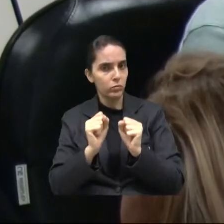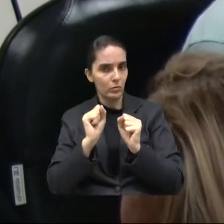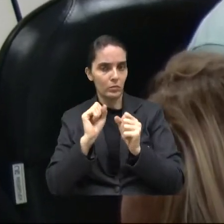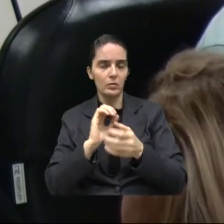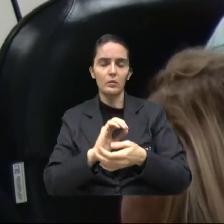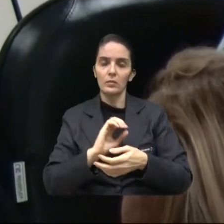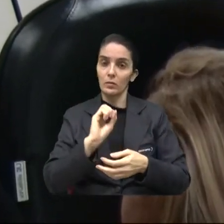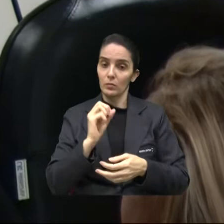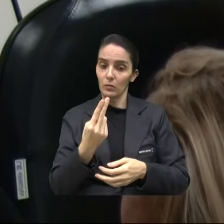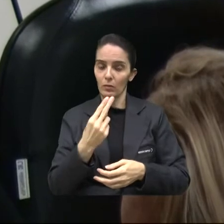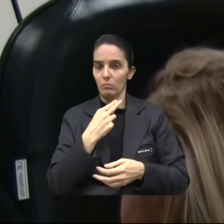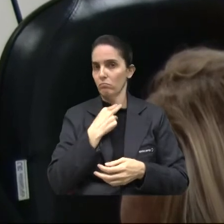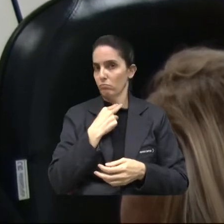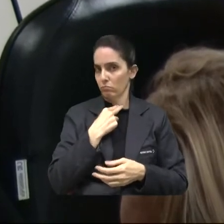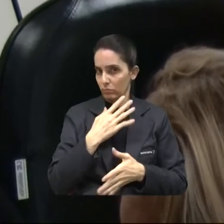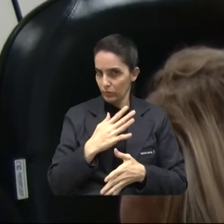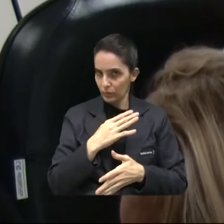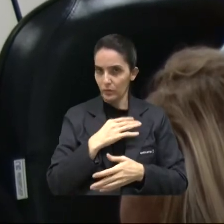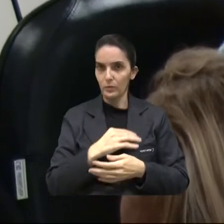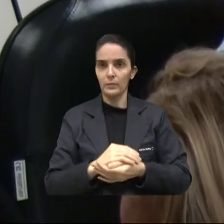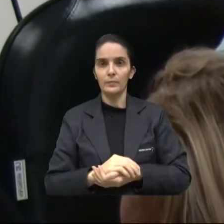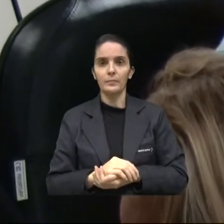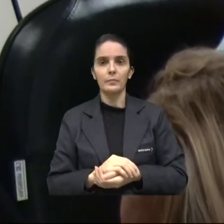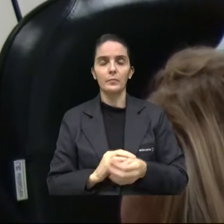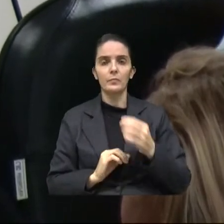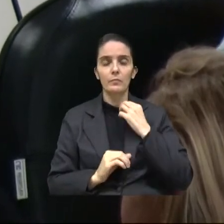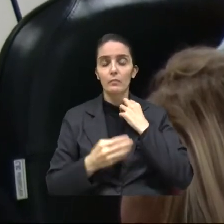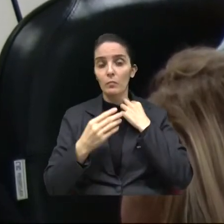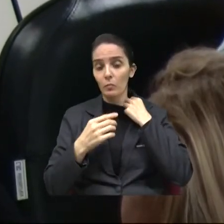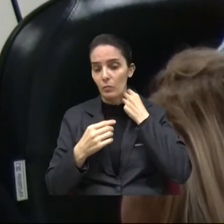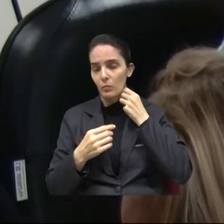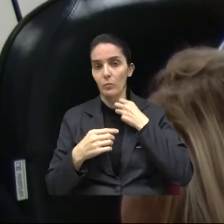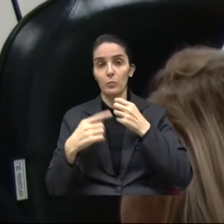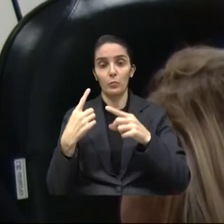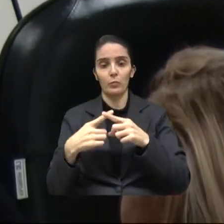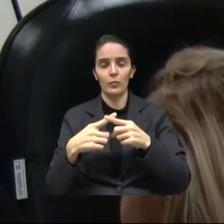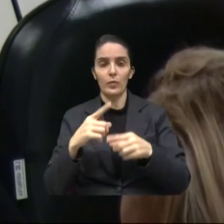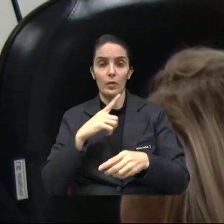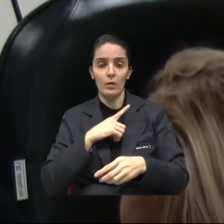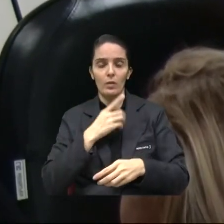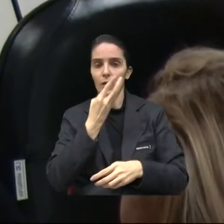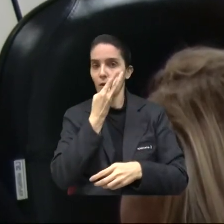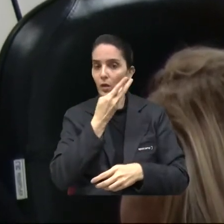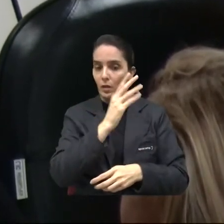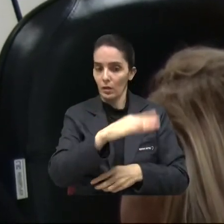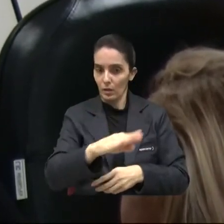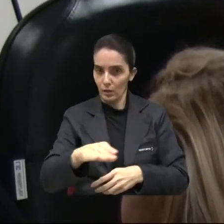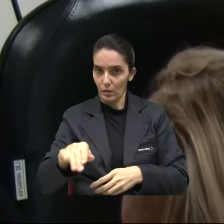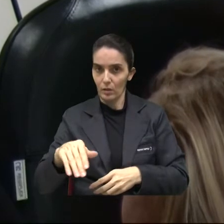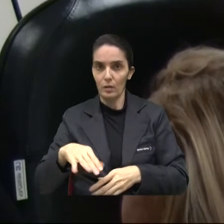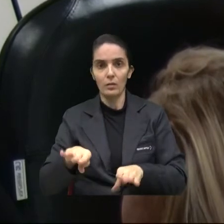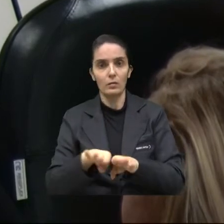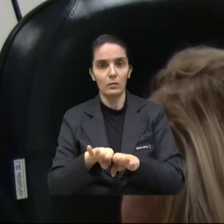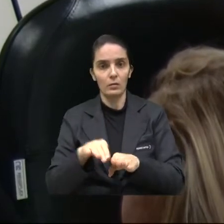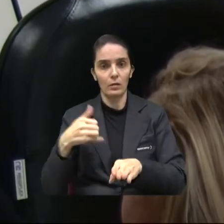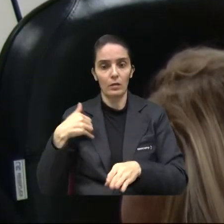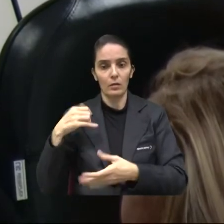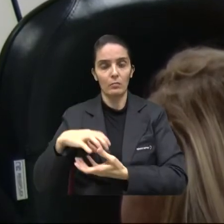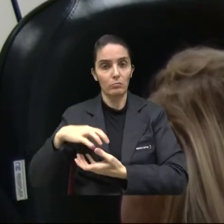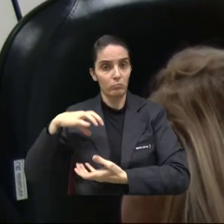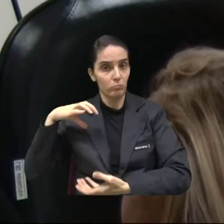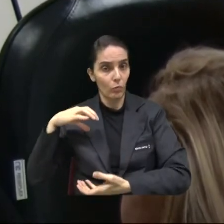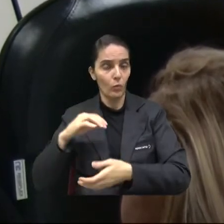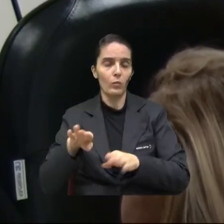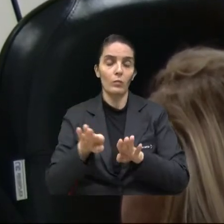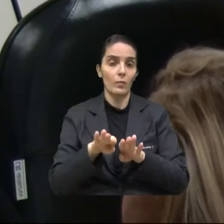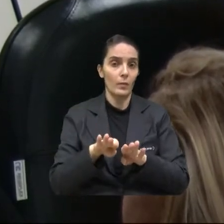tem com relação às crianças, aos idosos que ali estão, com as mulheres.